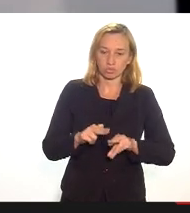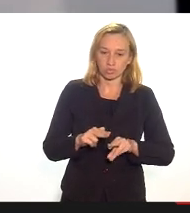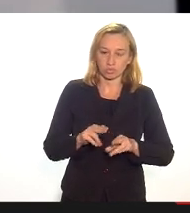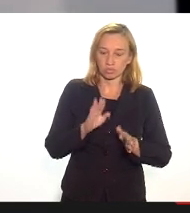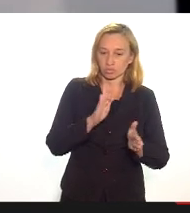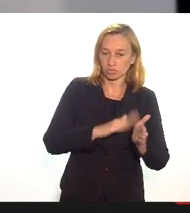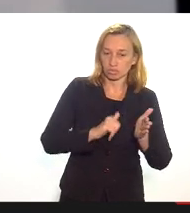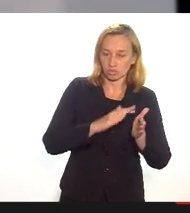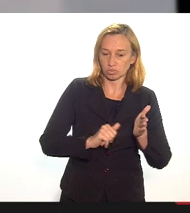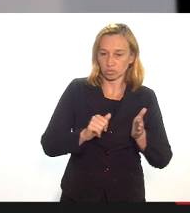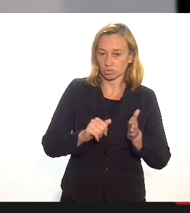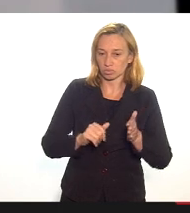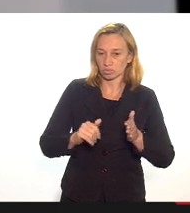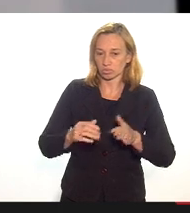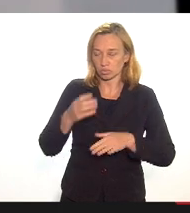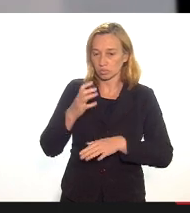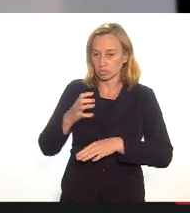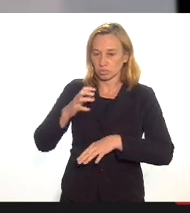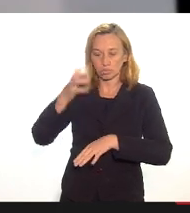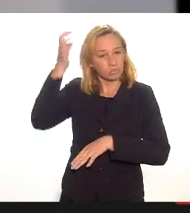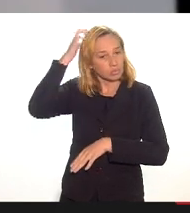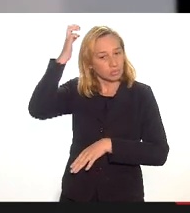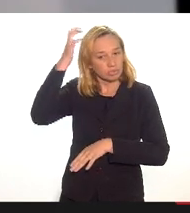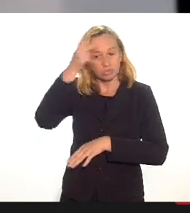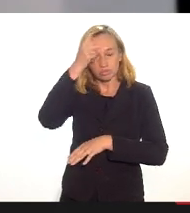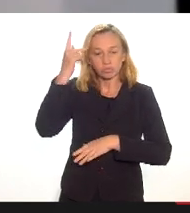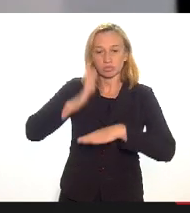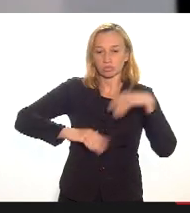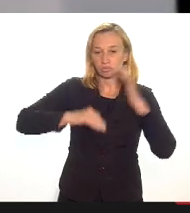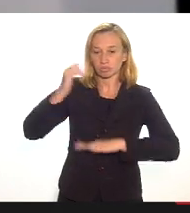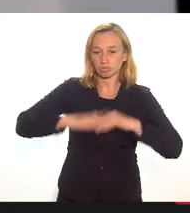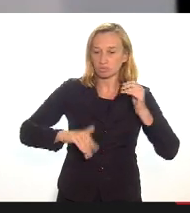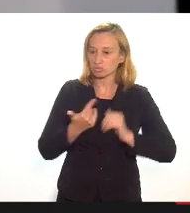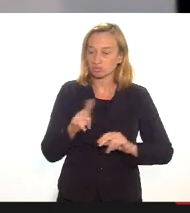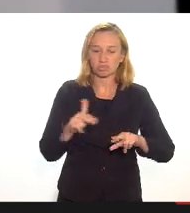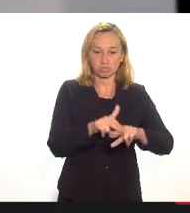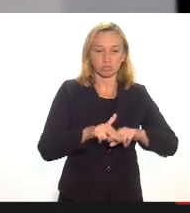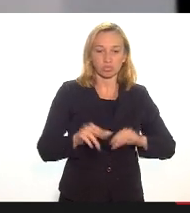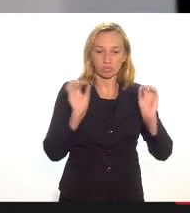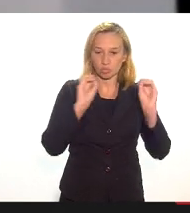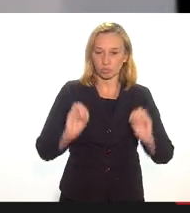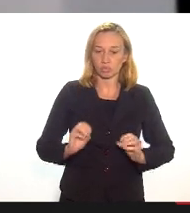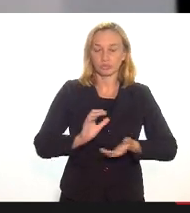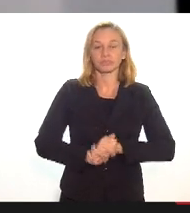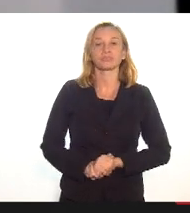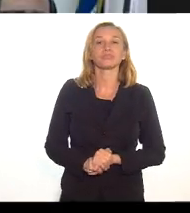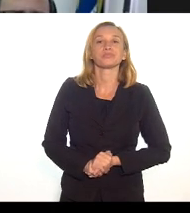e punir profissionais de saúde sem nenhum argumento que justifique essa punição.